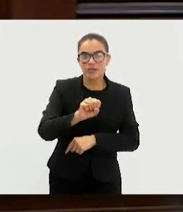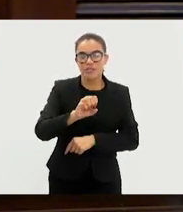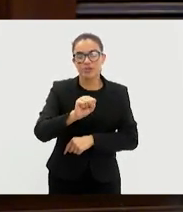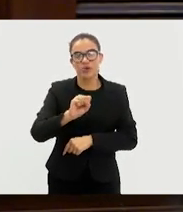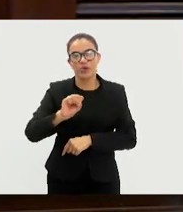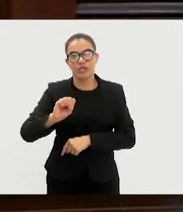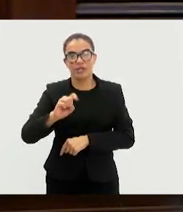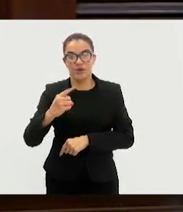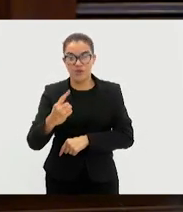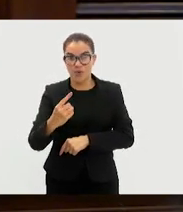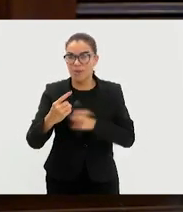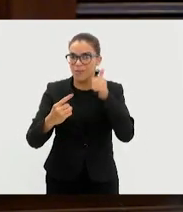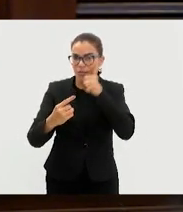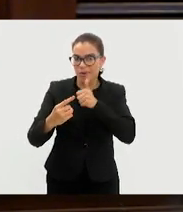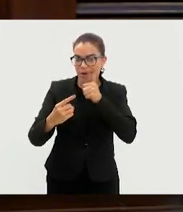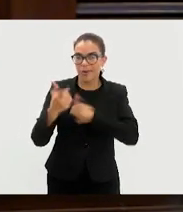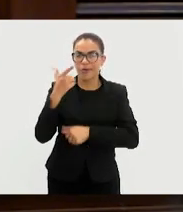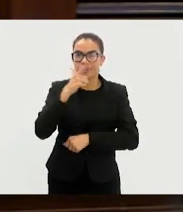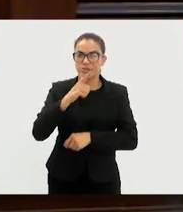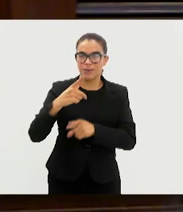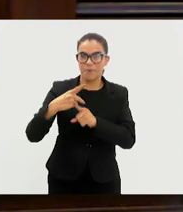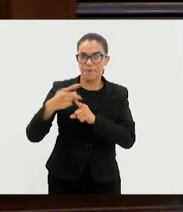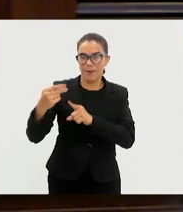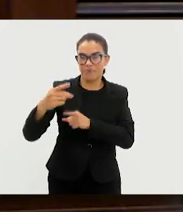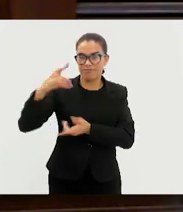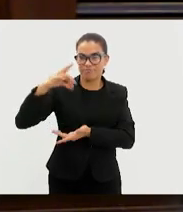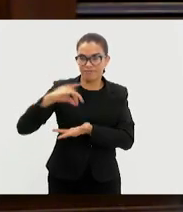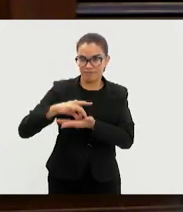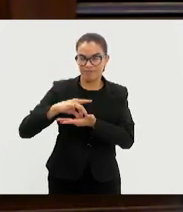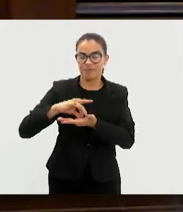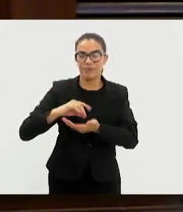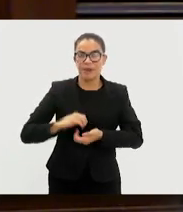9.891 mulheres foram efetivamente candidatas,